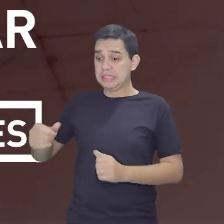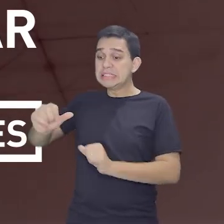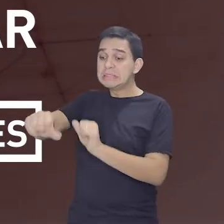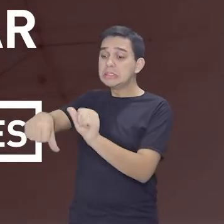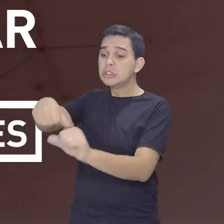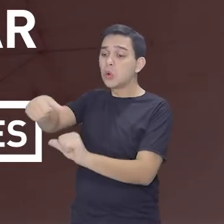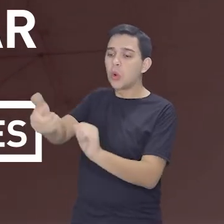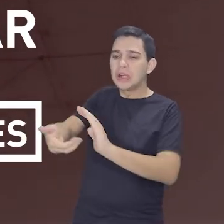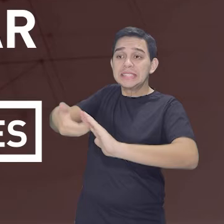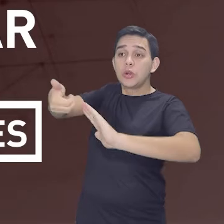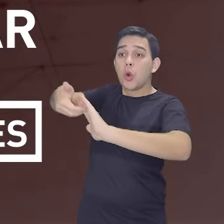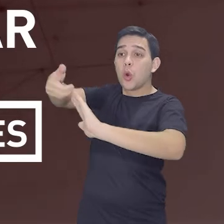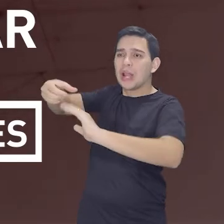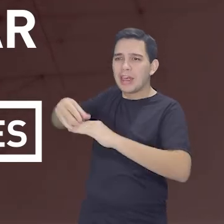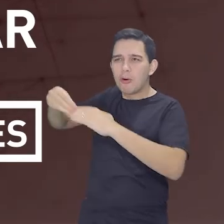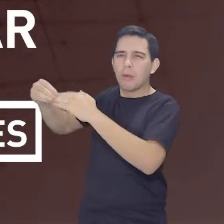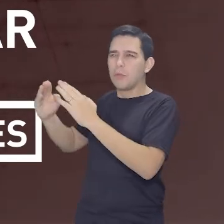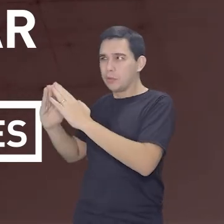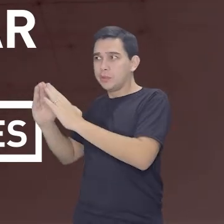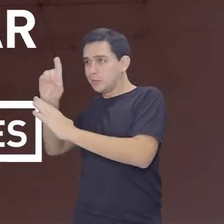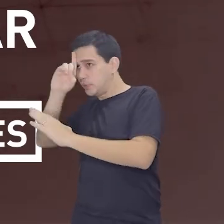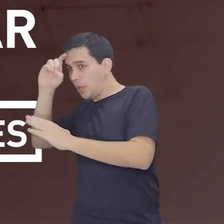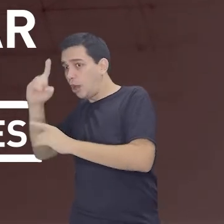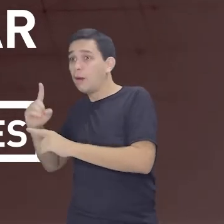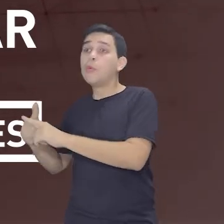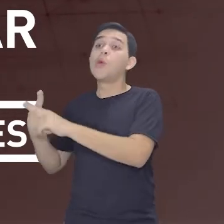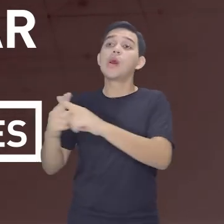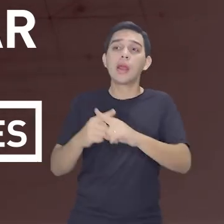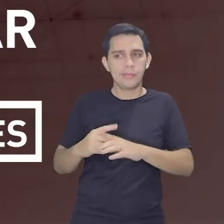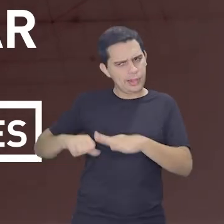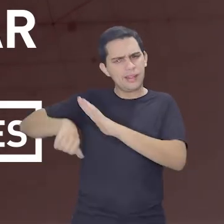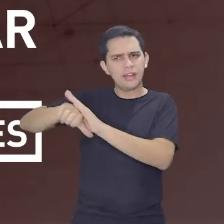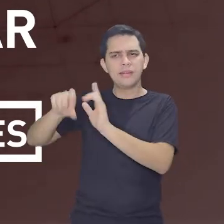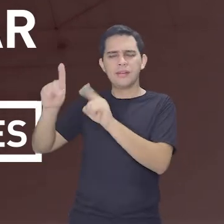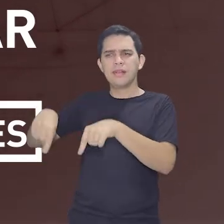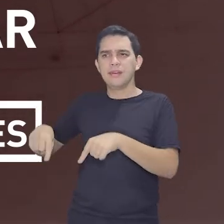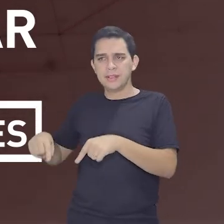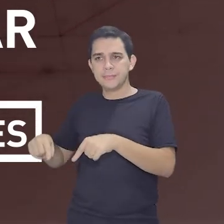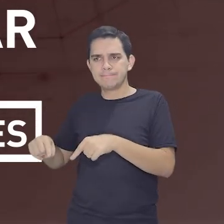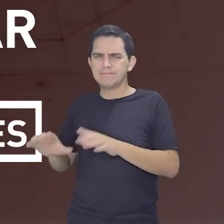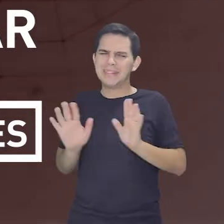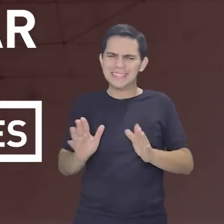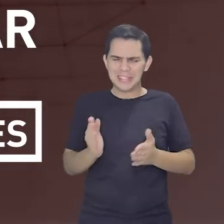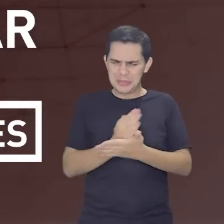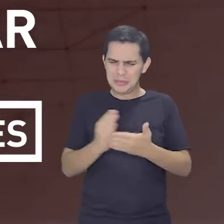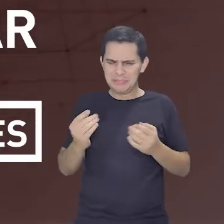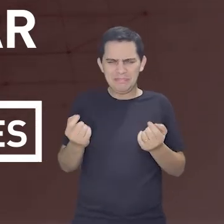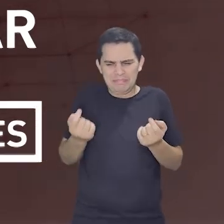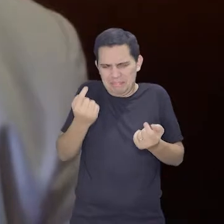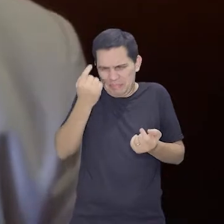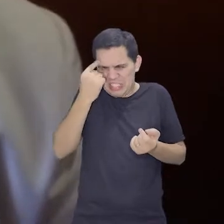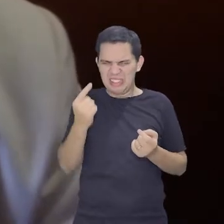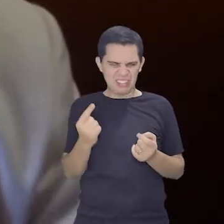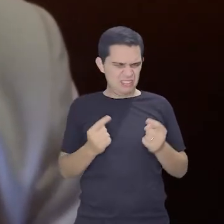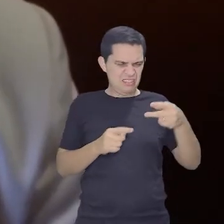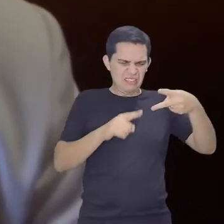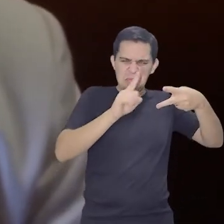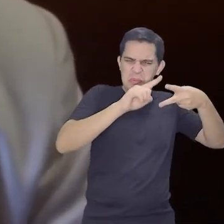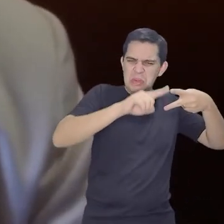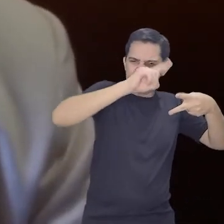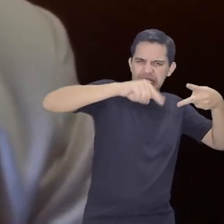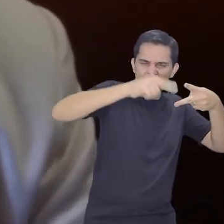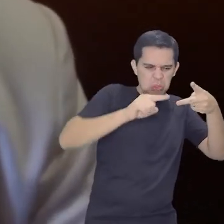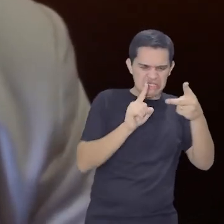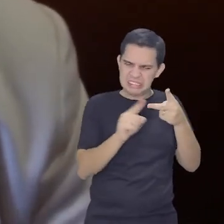né? Na verdade, não há contradição alguma. São 2 investigações diferentes que agiram com base em provas diferentes. O que acontece é